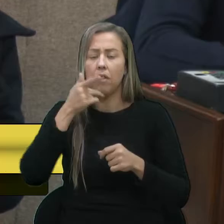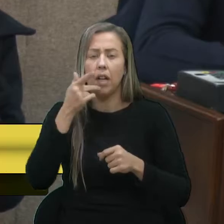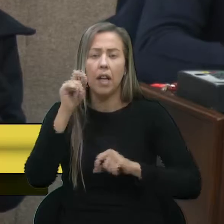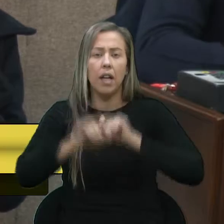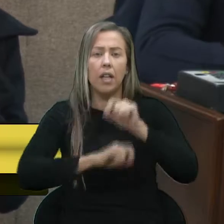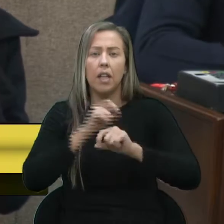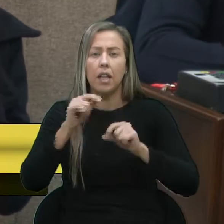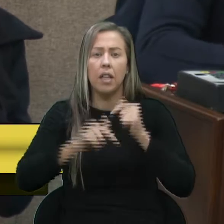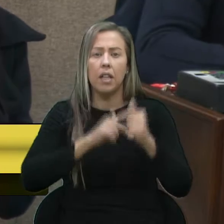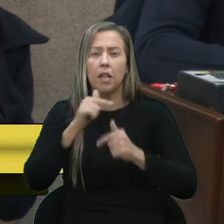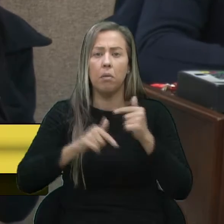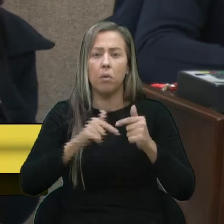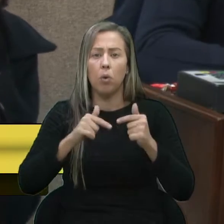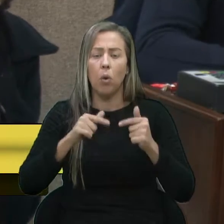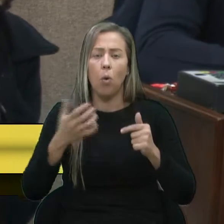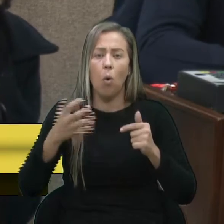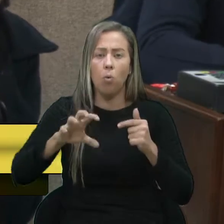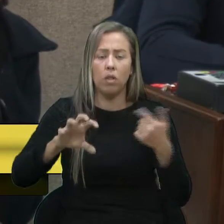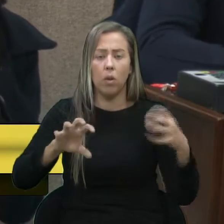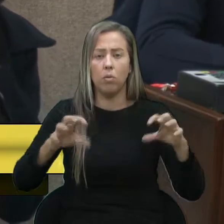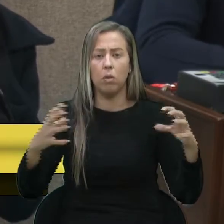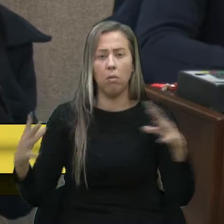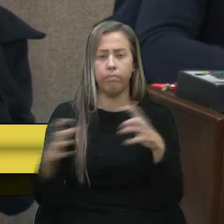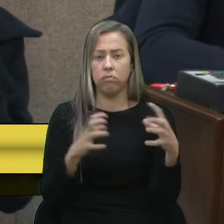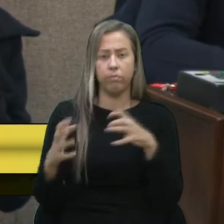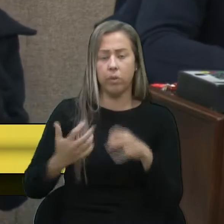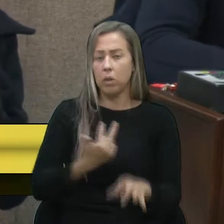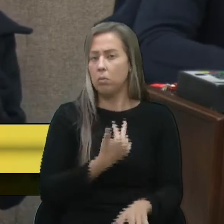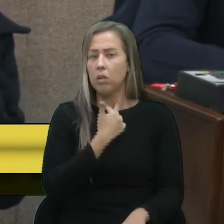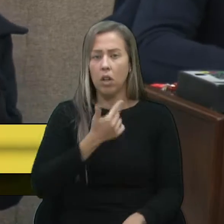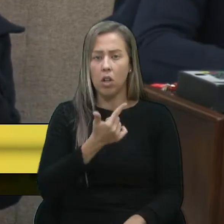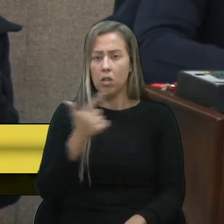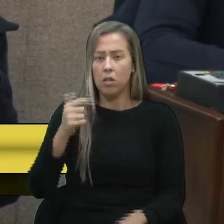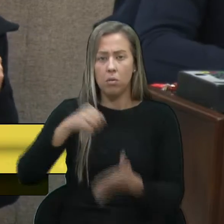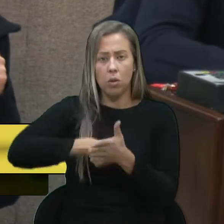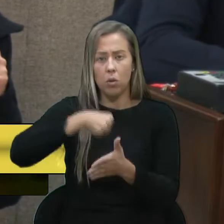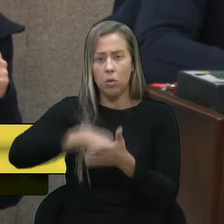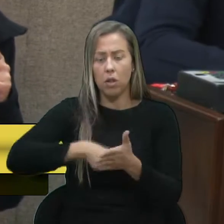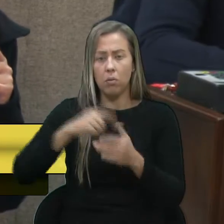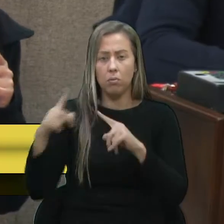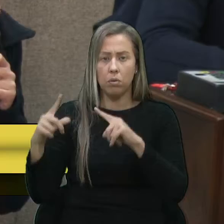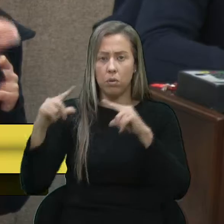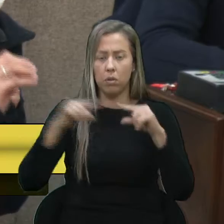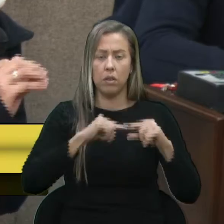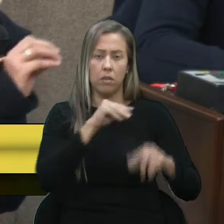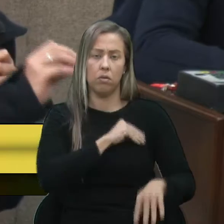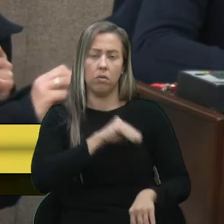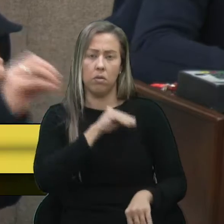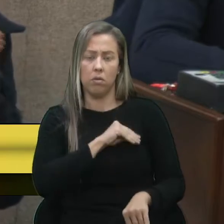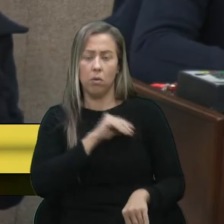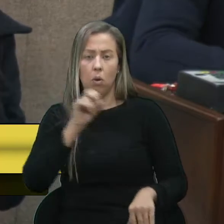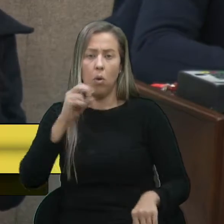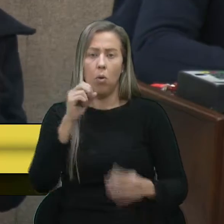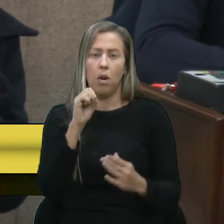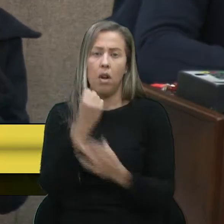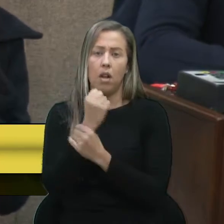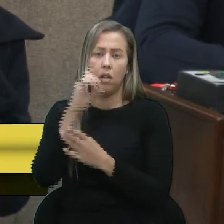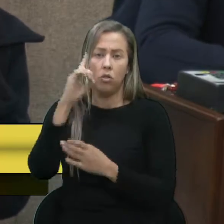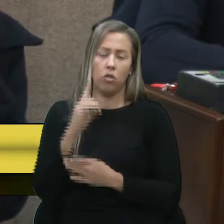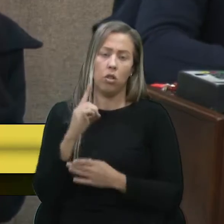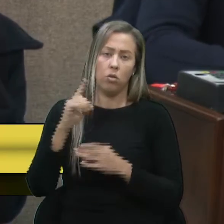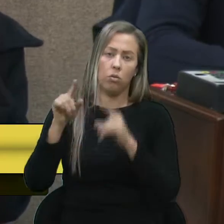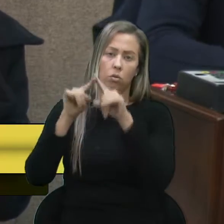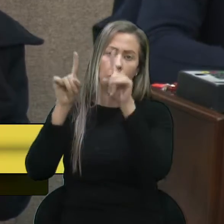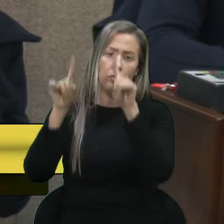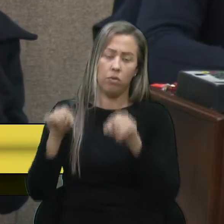os trabalhadores uns contra os outros. Nós não temos que lutar pela diminuição do salário ou da garantia de direitos de um